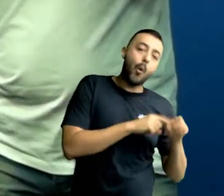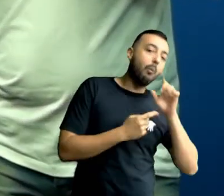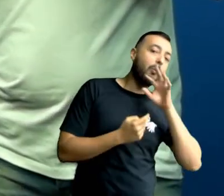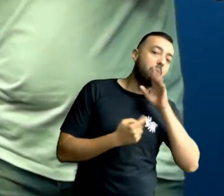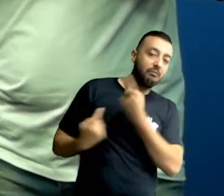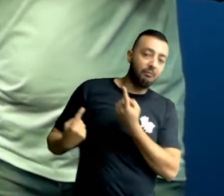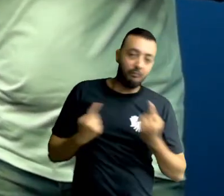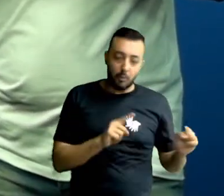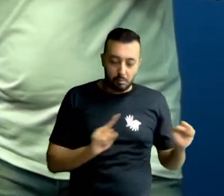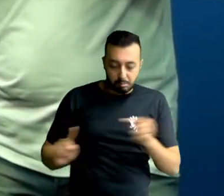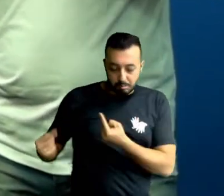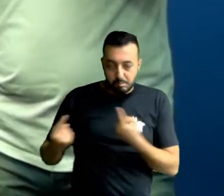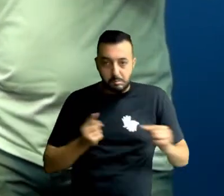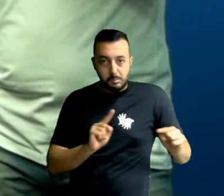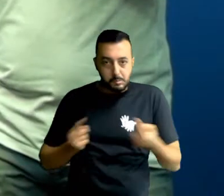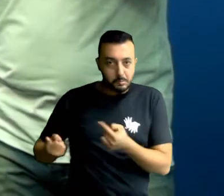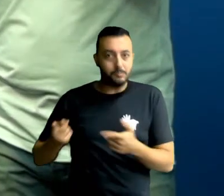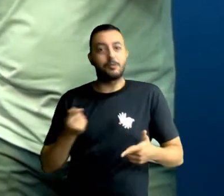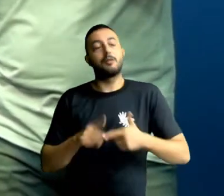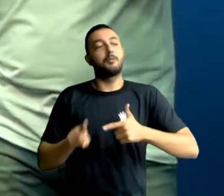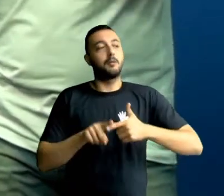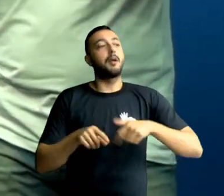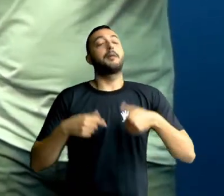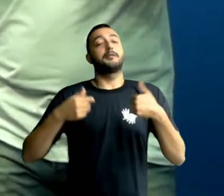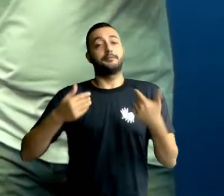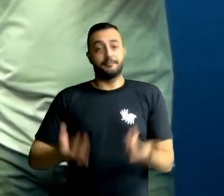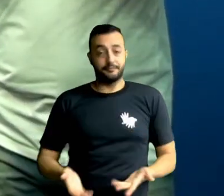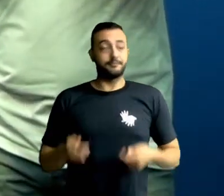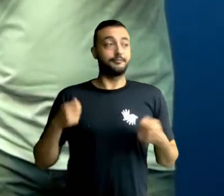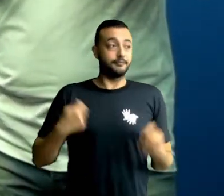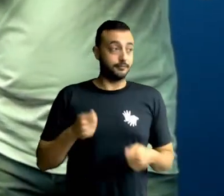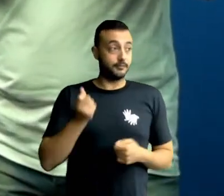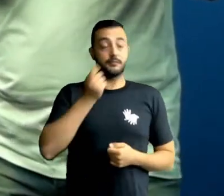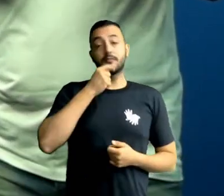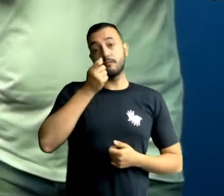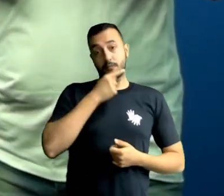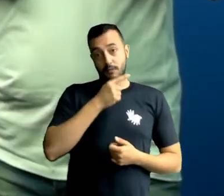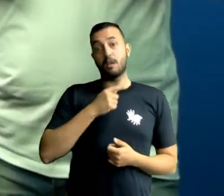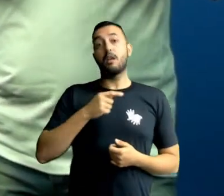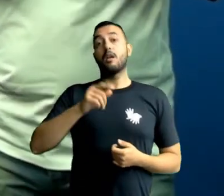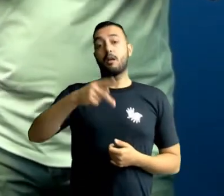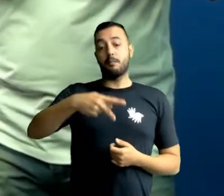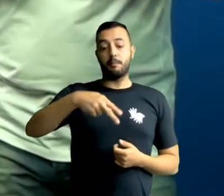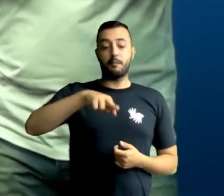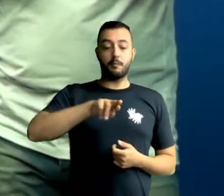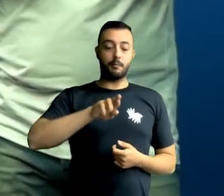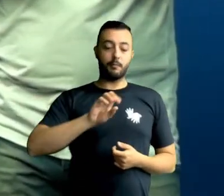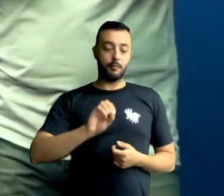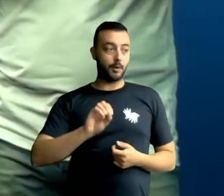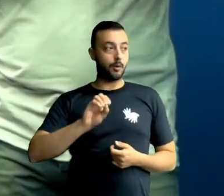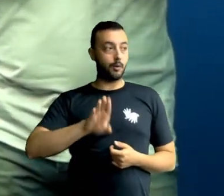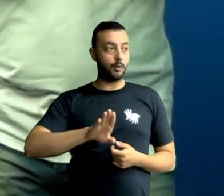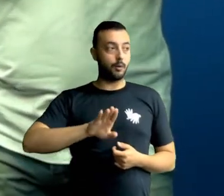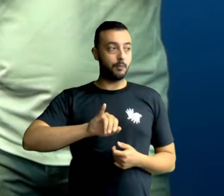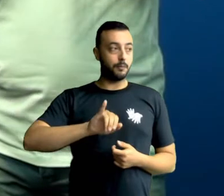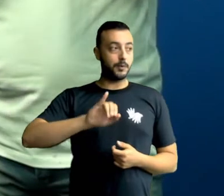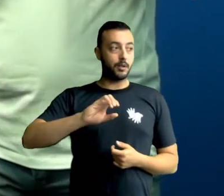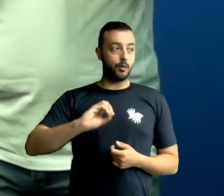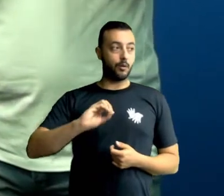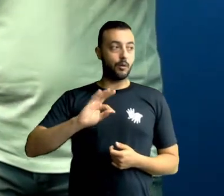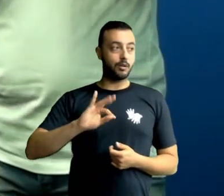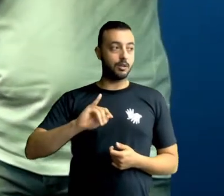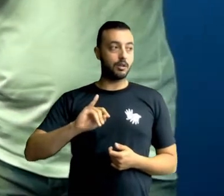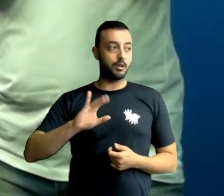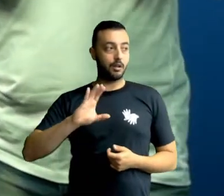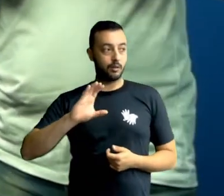fica tudo desequilibrado. Por isso você precisa tomar medicamentos chamados probióticos. que são esses probióticos.